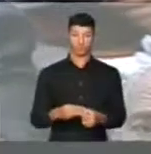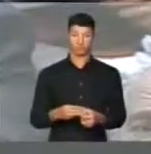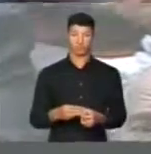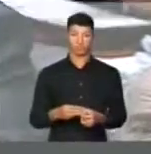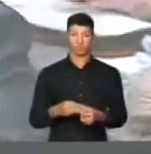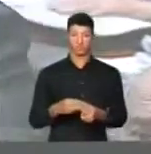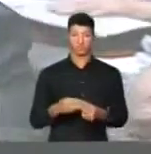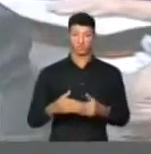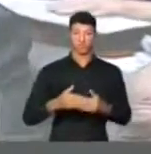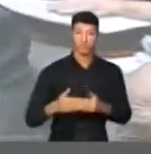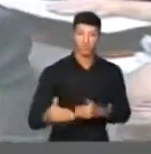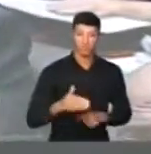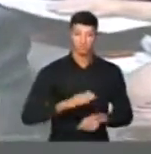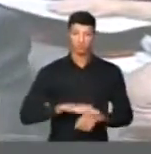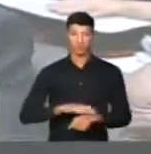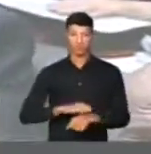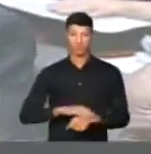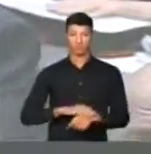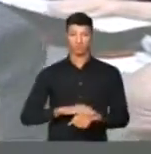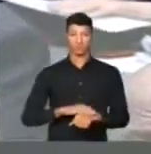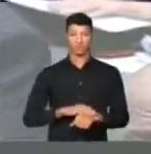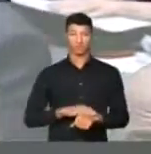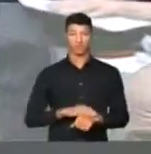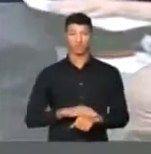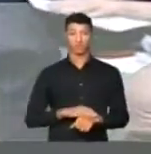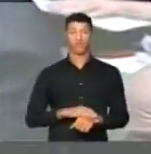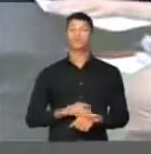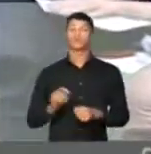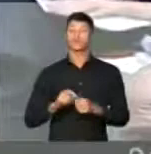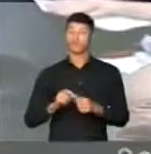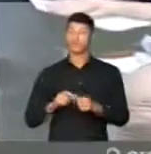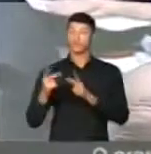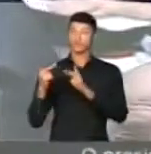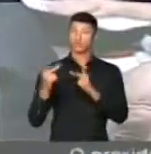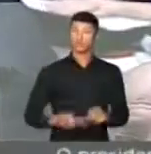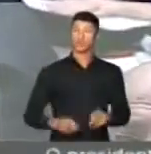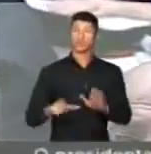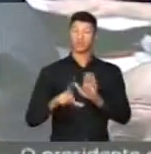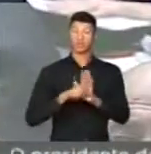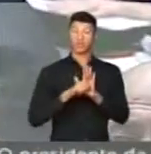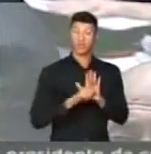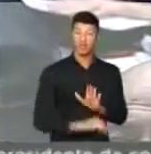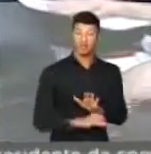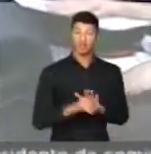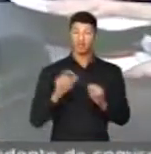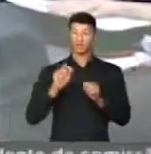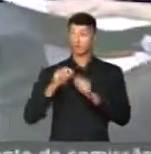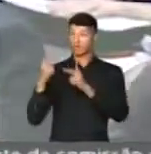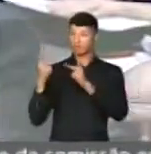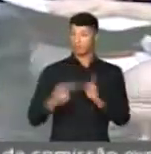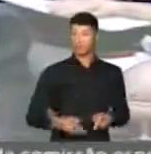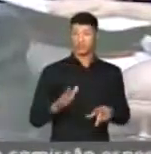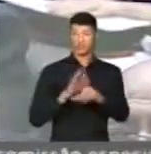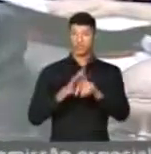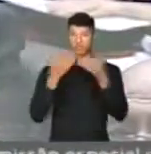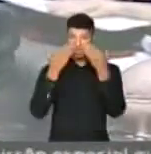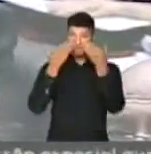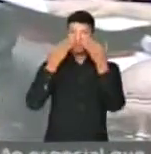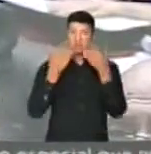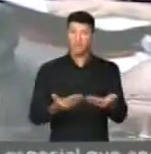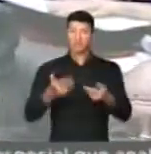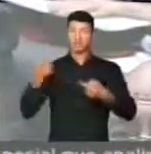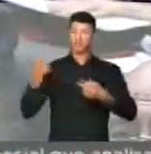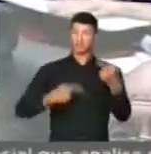do prolongamento do prazo, da extensão, faz um projeto de lei. Faz um projeto de lei, apresenta para